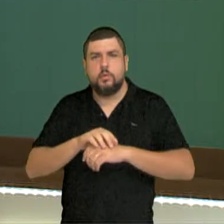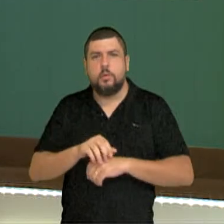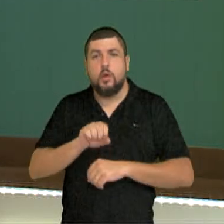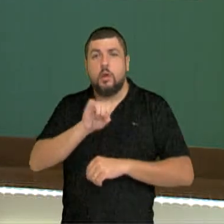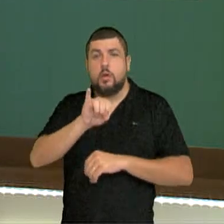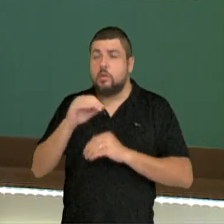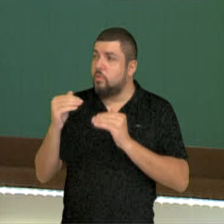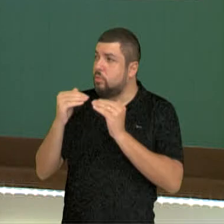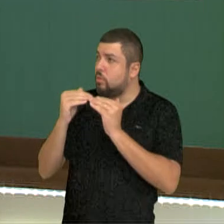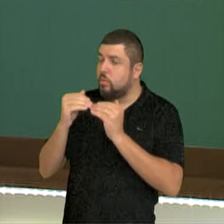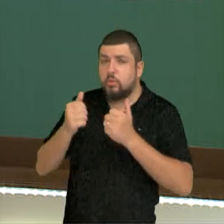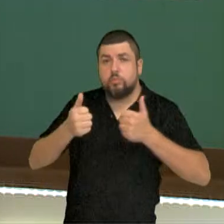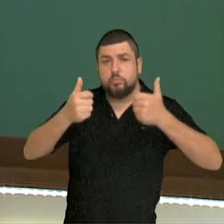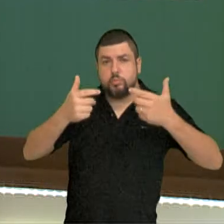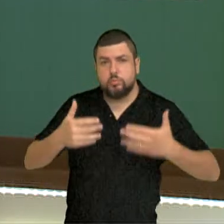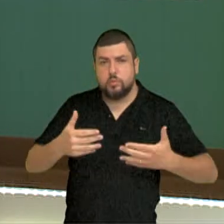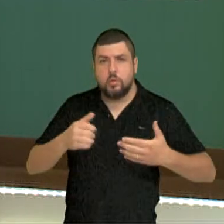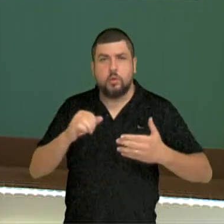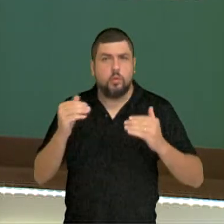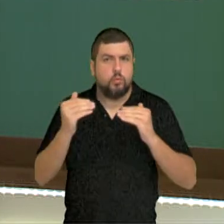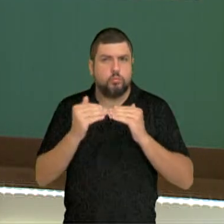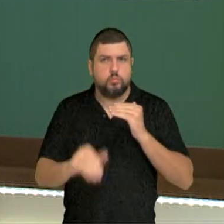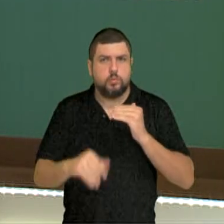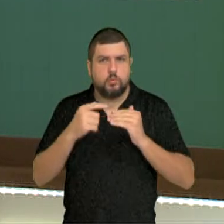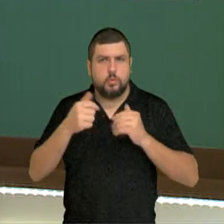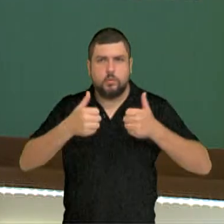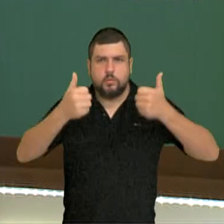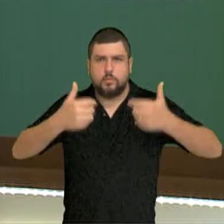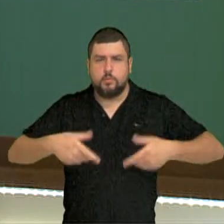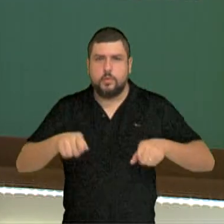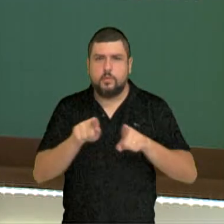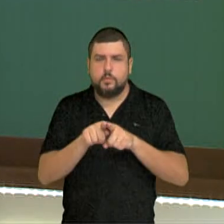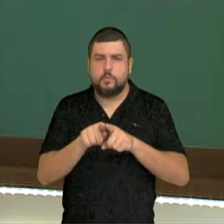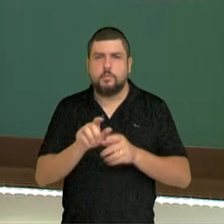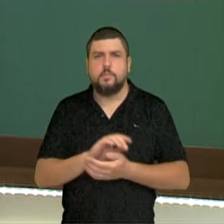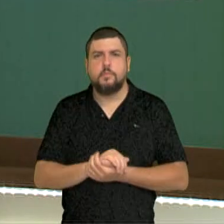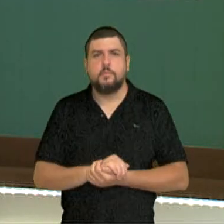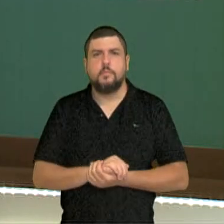concordou, justifica. Se não concordou, justifica também. Explica o motivo, ok?